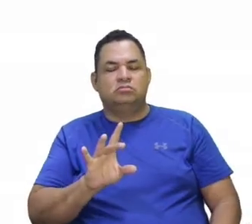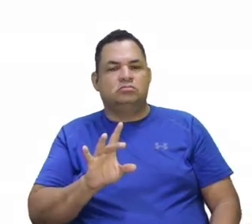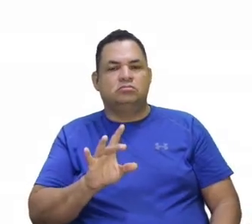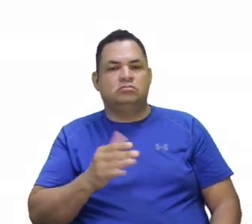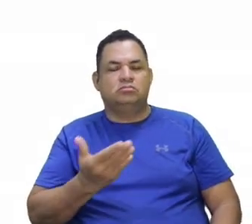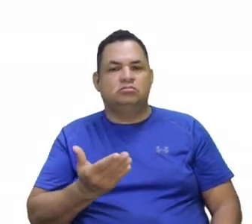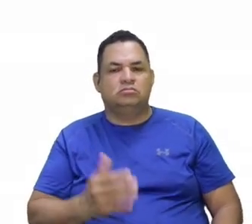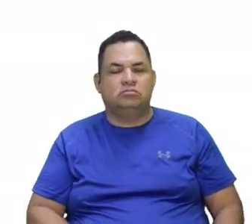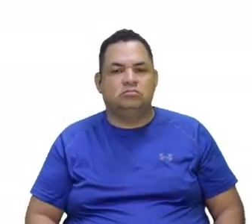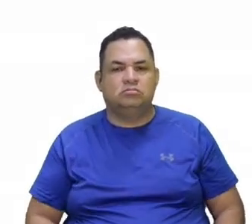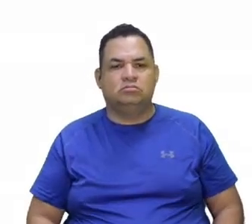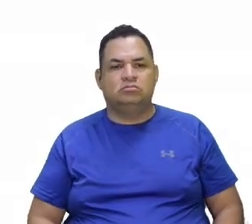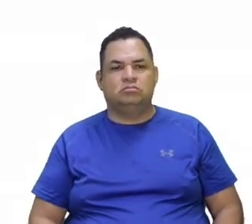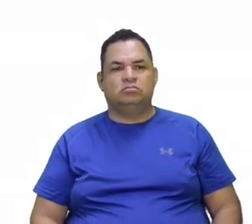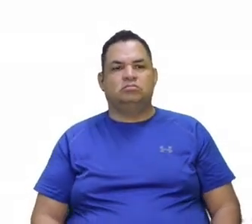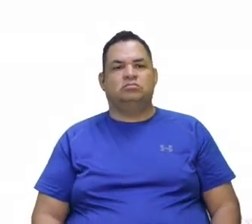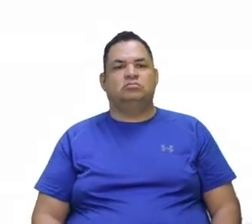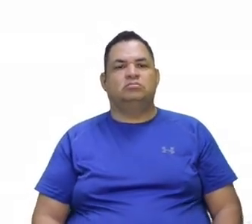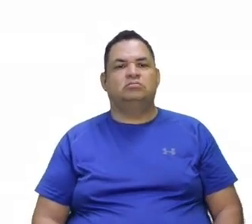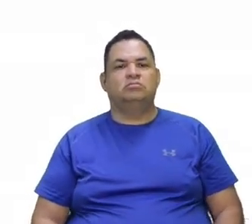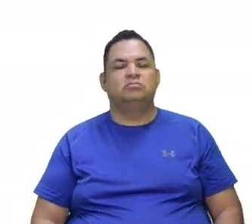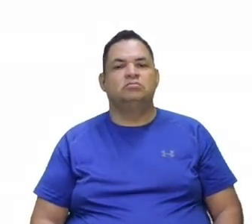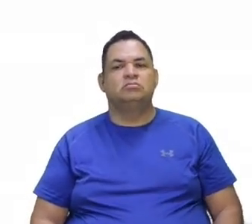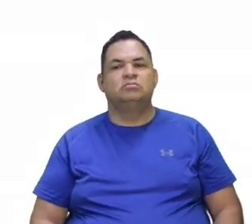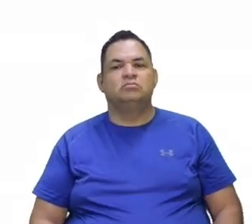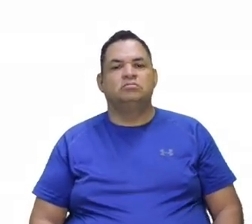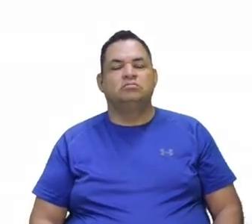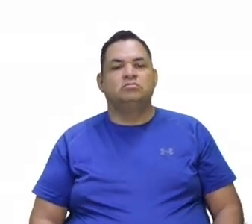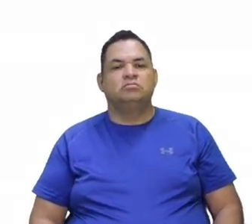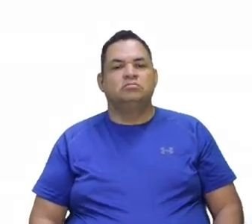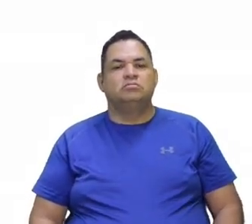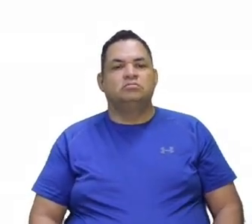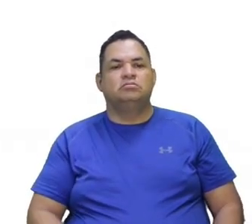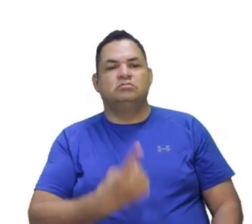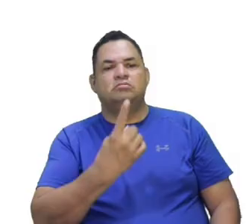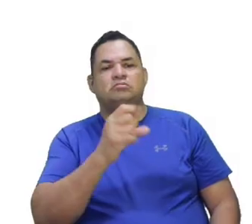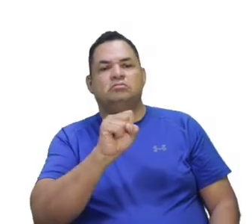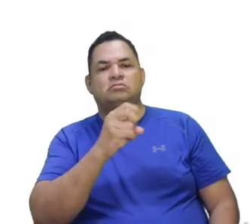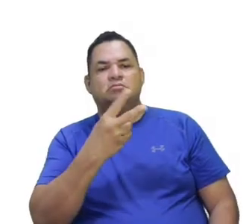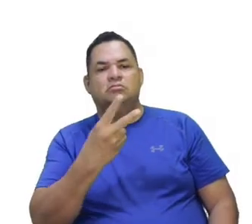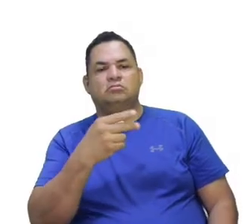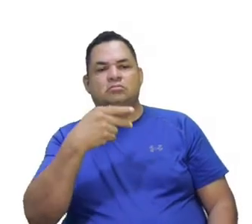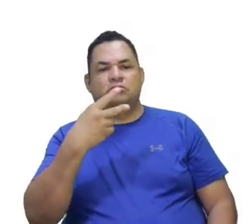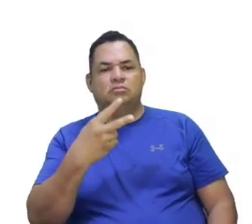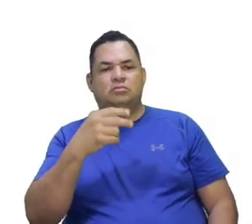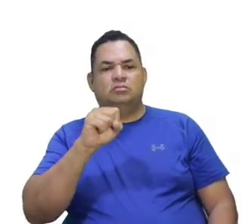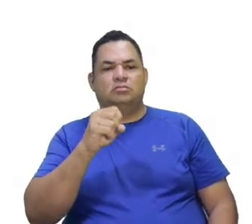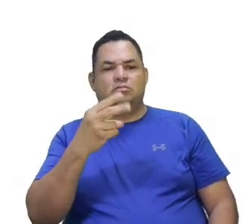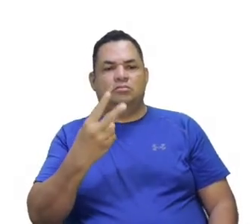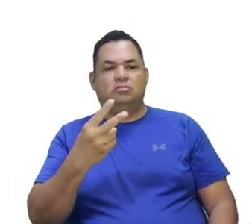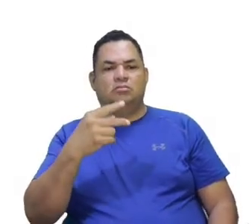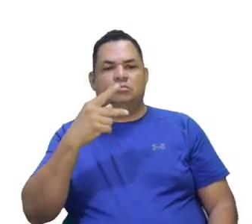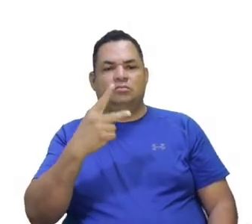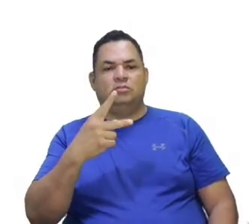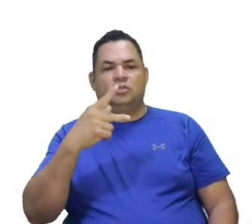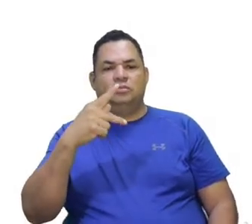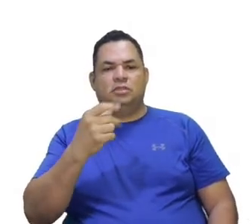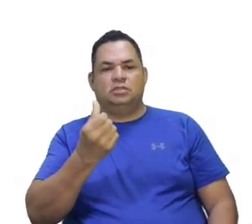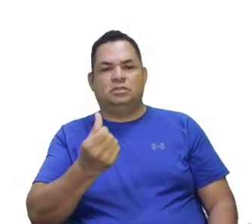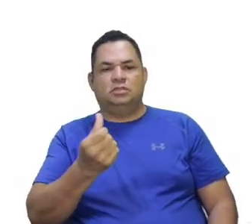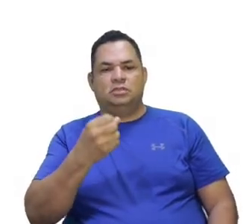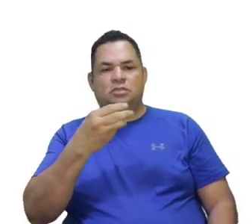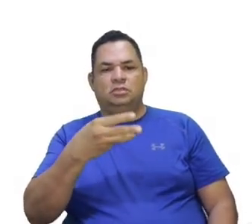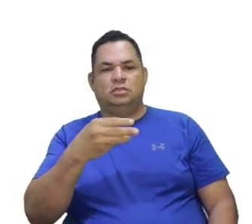isso, que é o que nós fizemos aqui. Fica como? 1s2, 2s2,